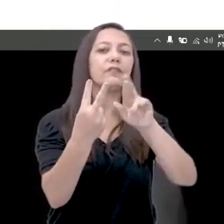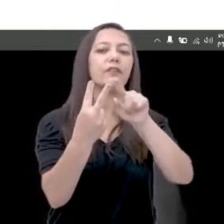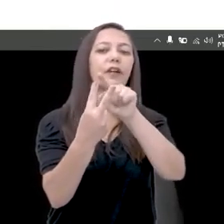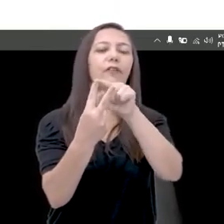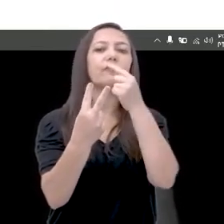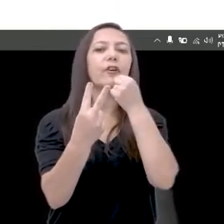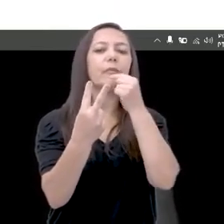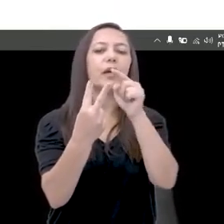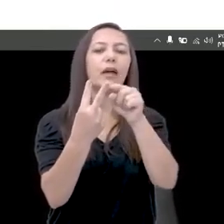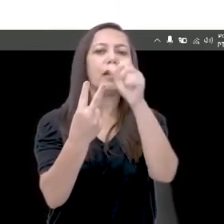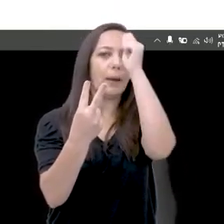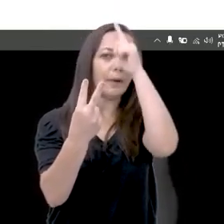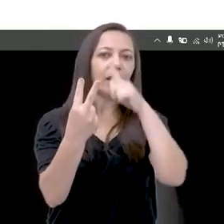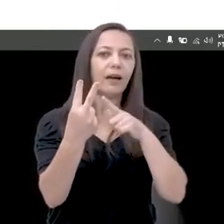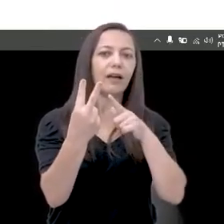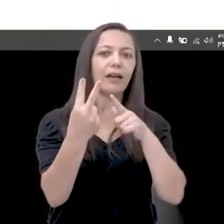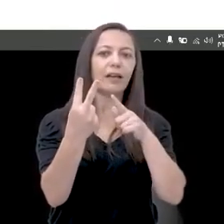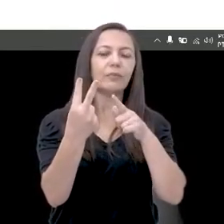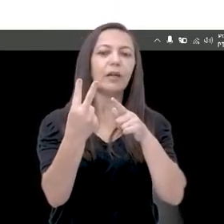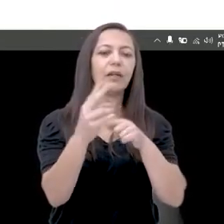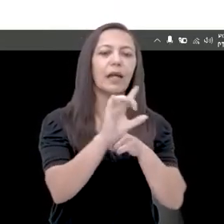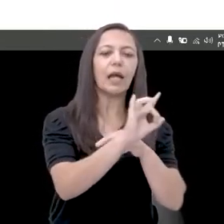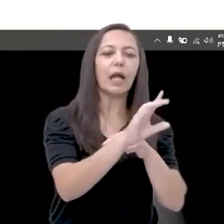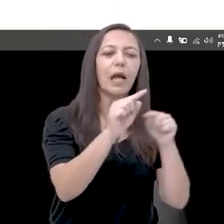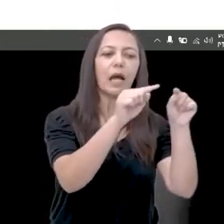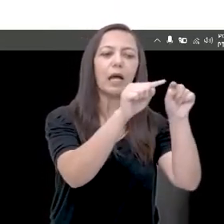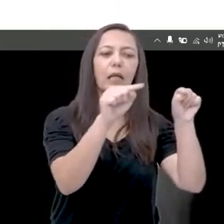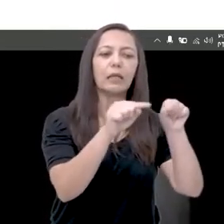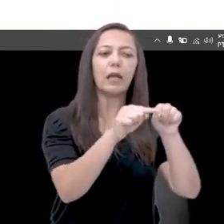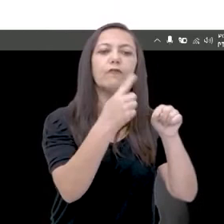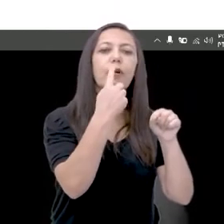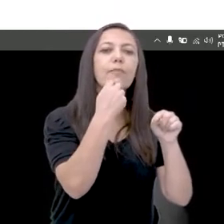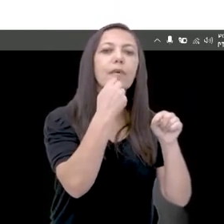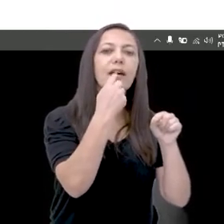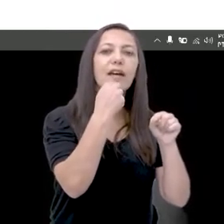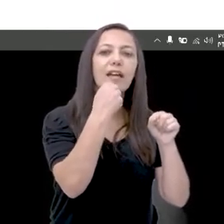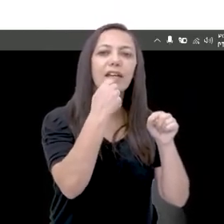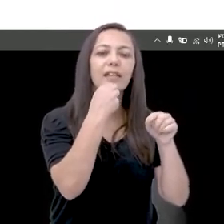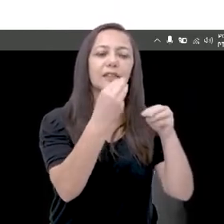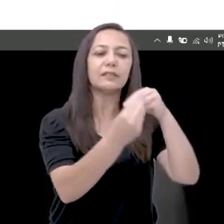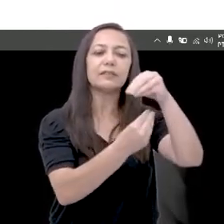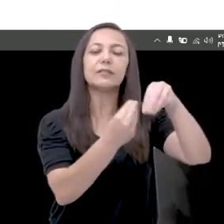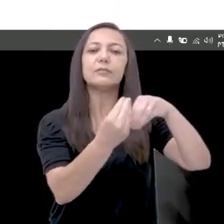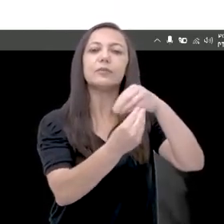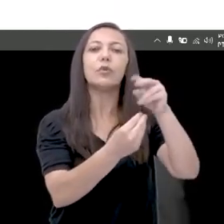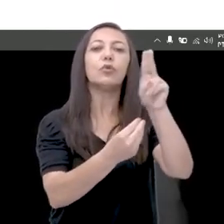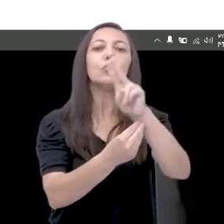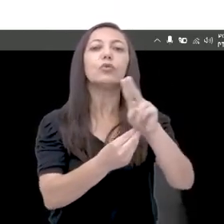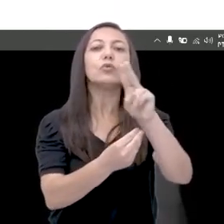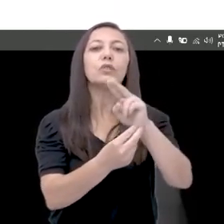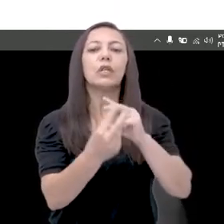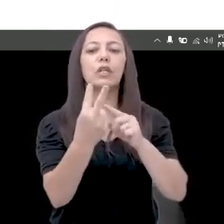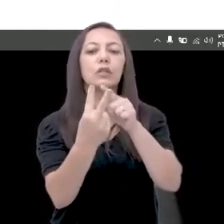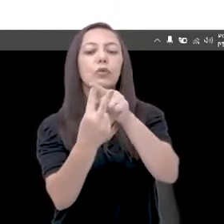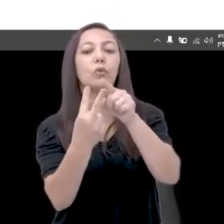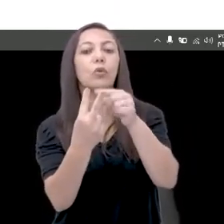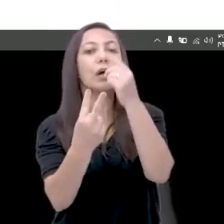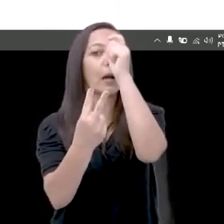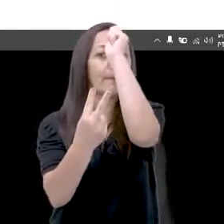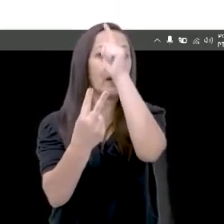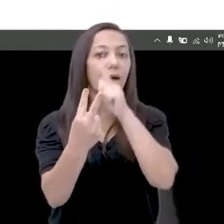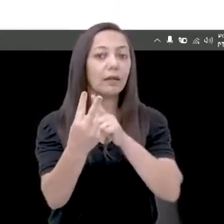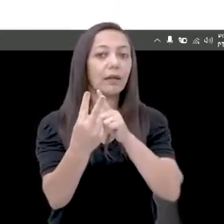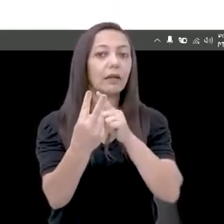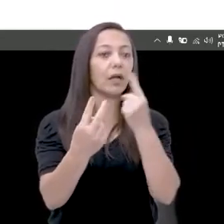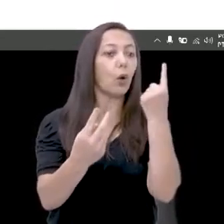tinta, vermelha e amarela. Para cada parte de tinta vermelha da mistura, utilizei duas